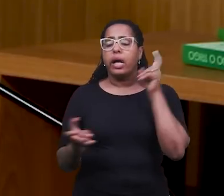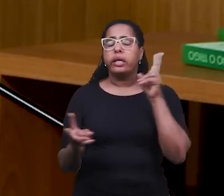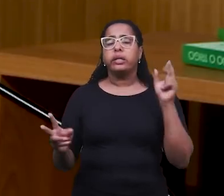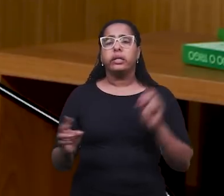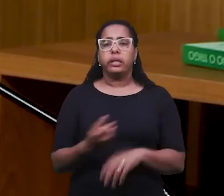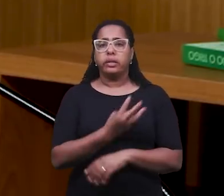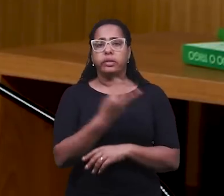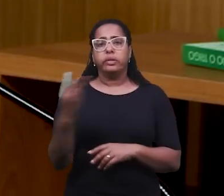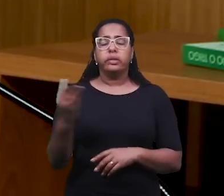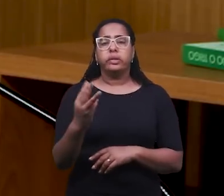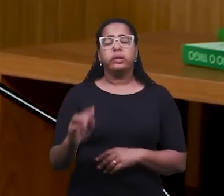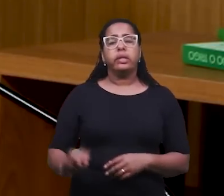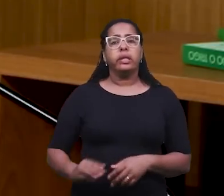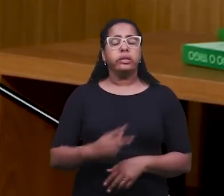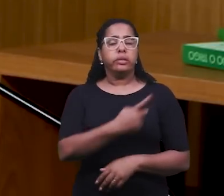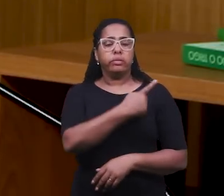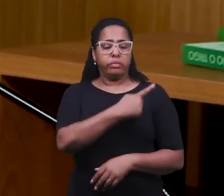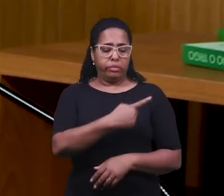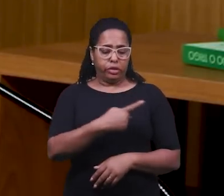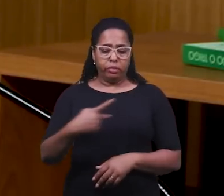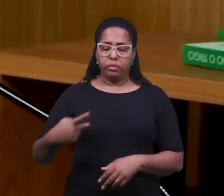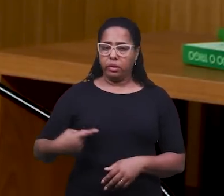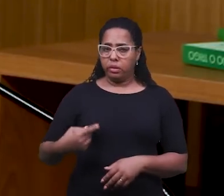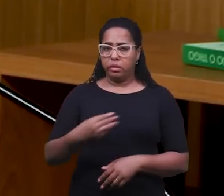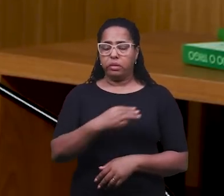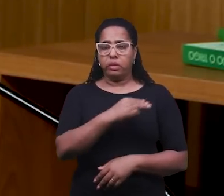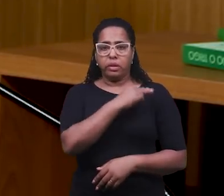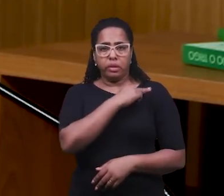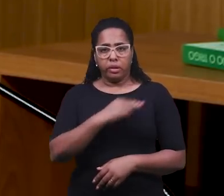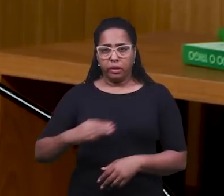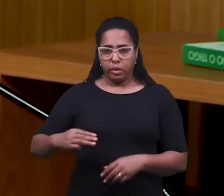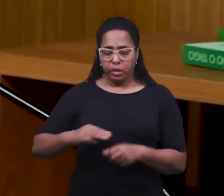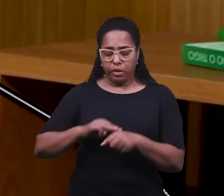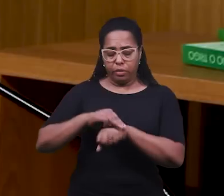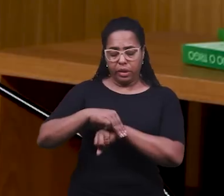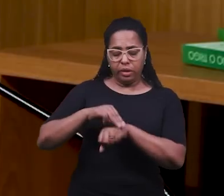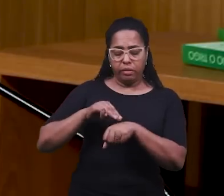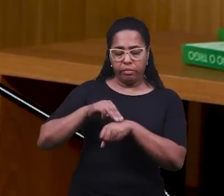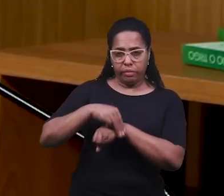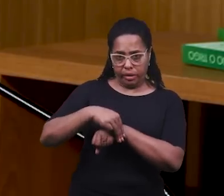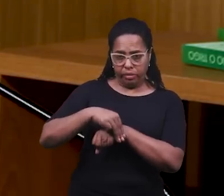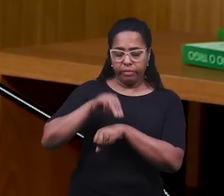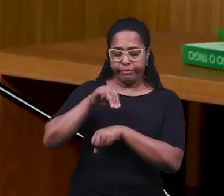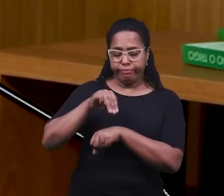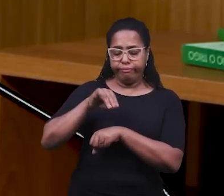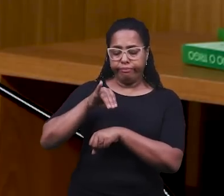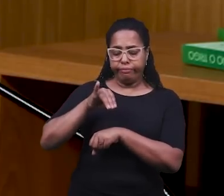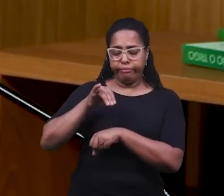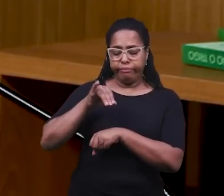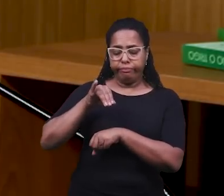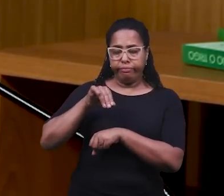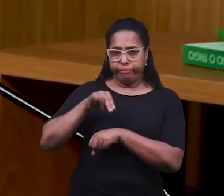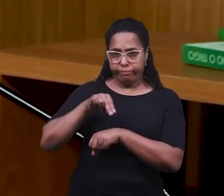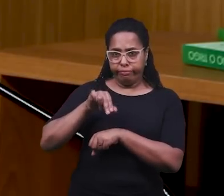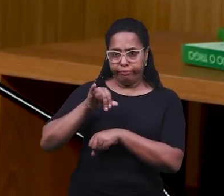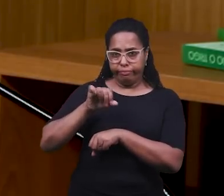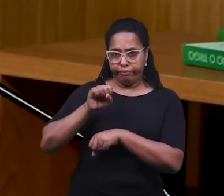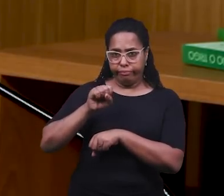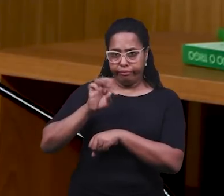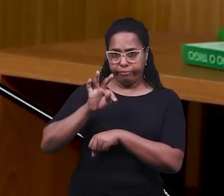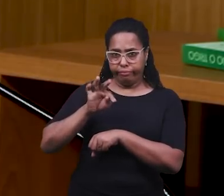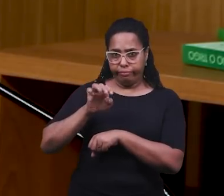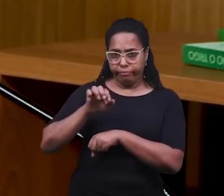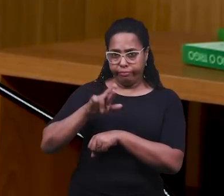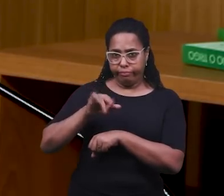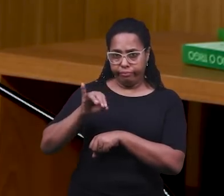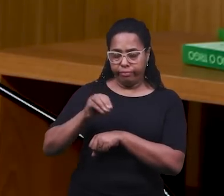desses 3 são de ministério, entendeu? Tanto o bispo. Porque, na verdade, a linguagem do bispo